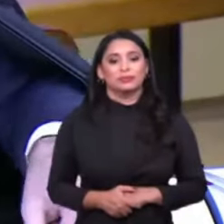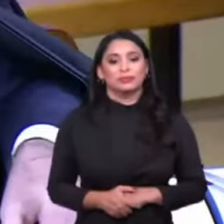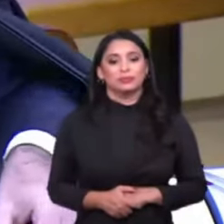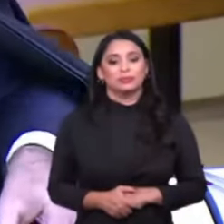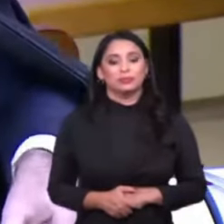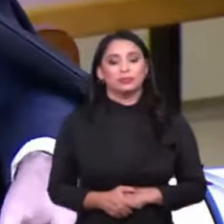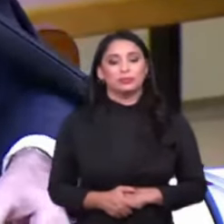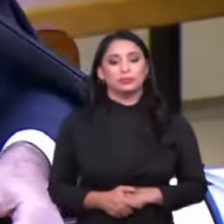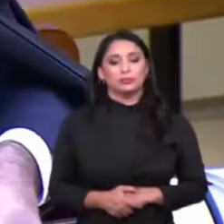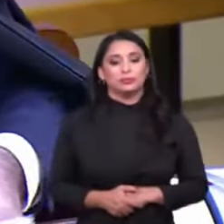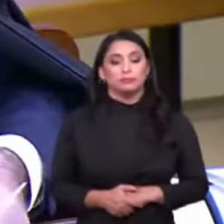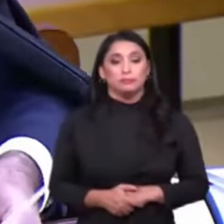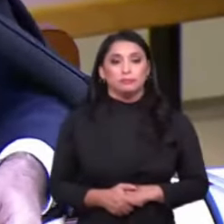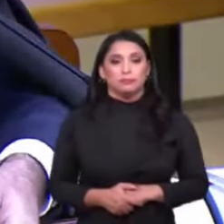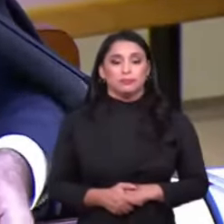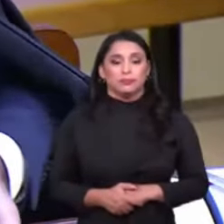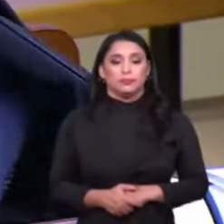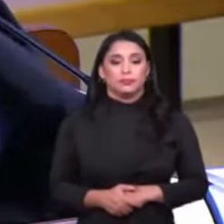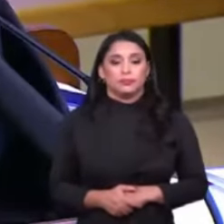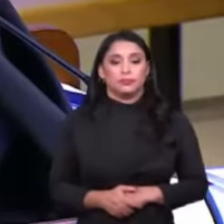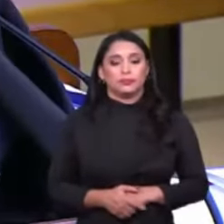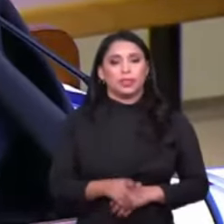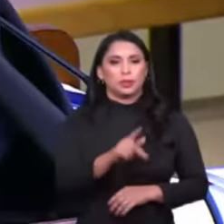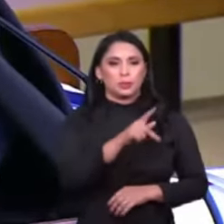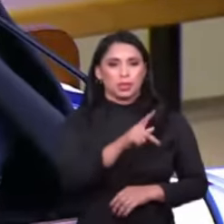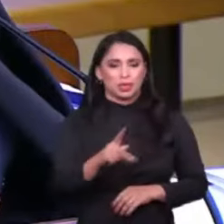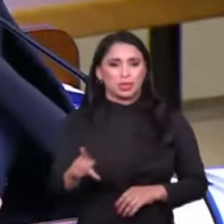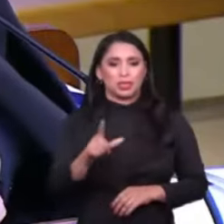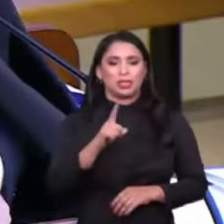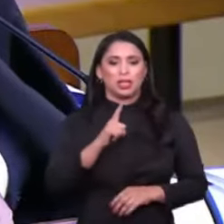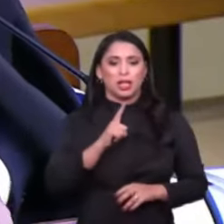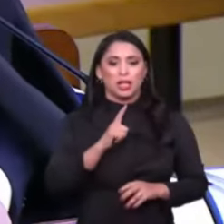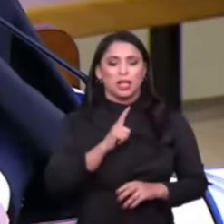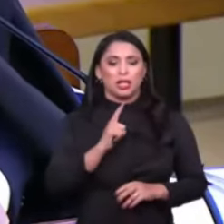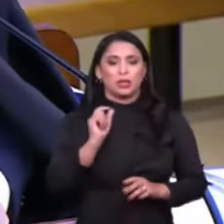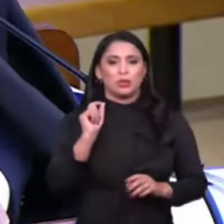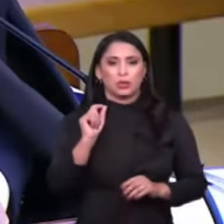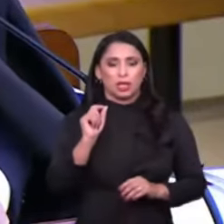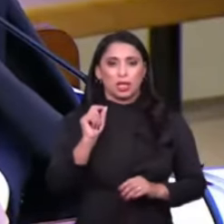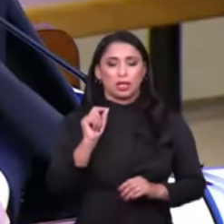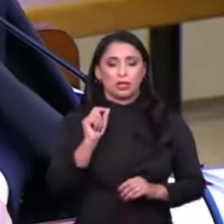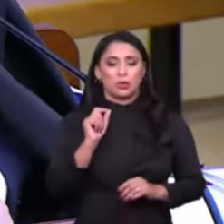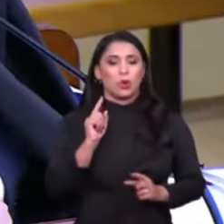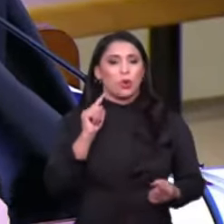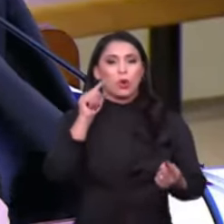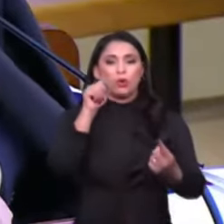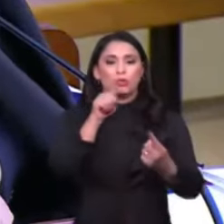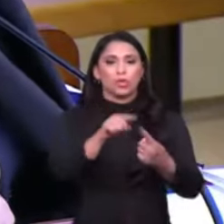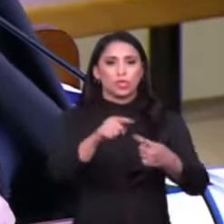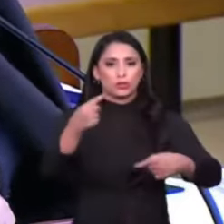tenho algumas questões preliminares quanto ao objeto da discussão.